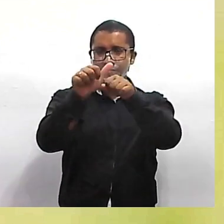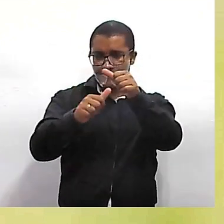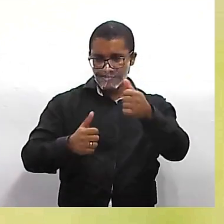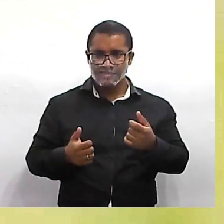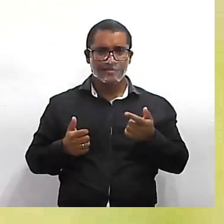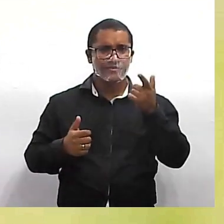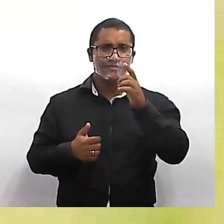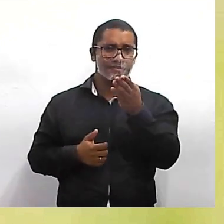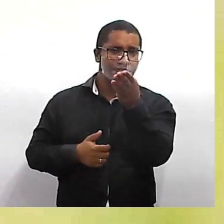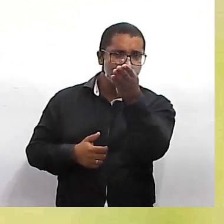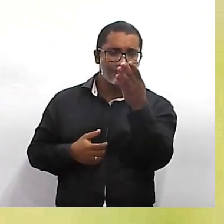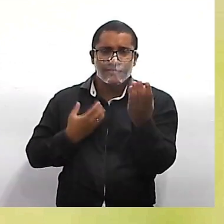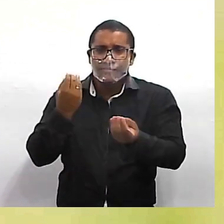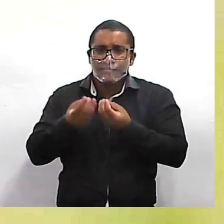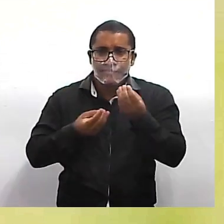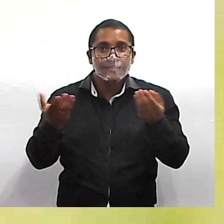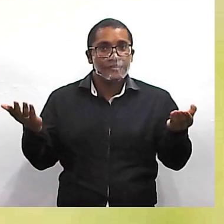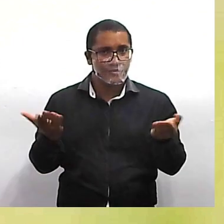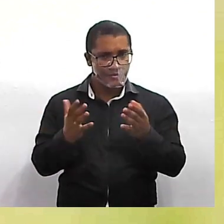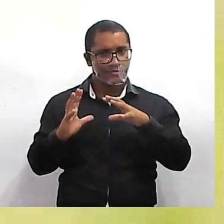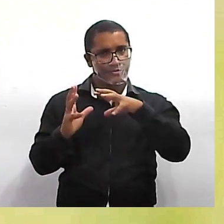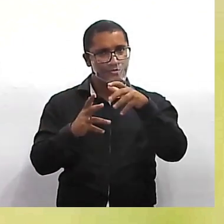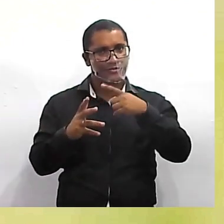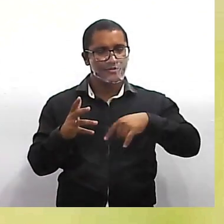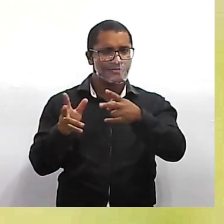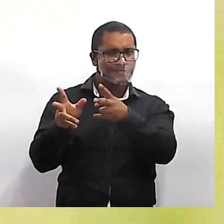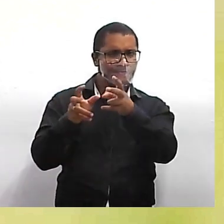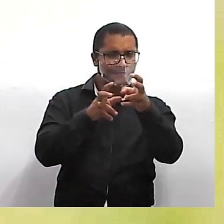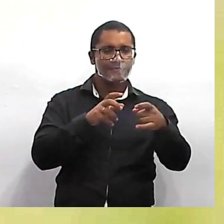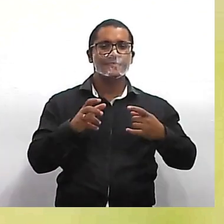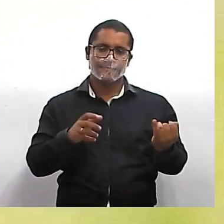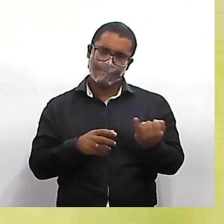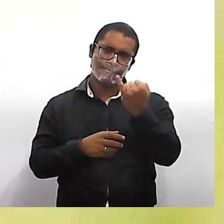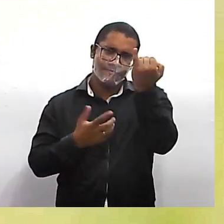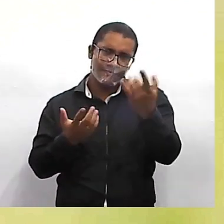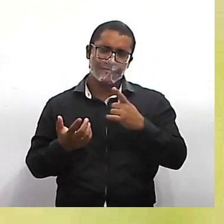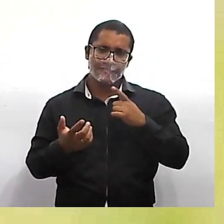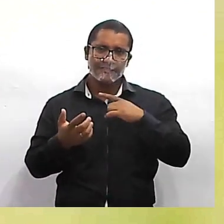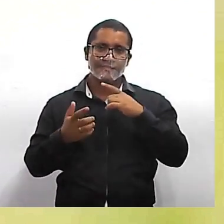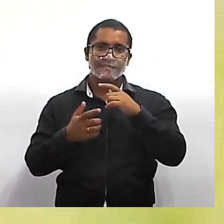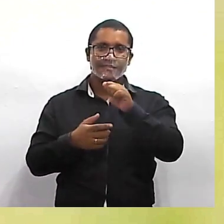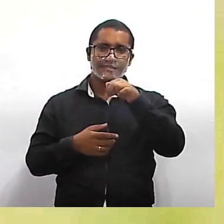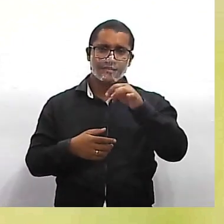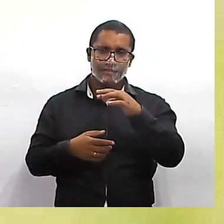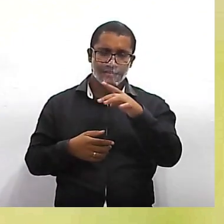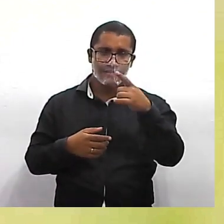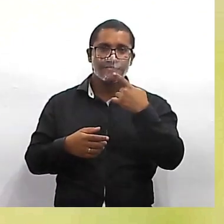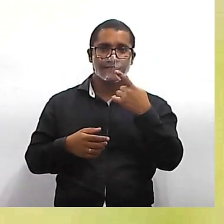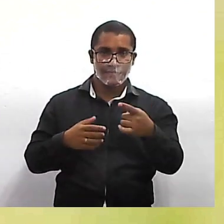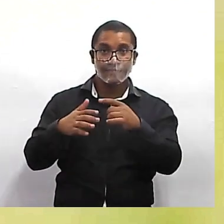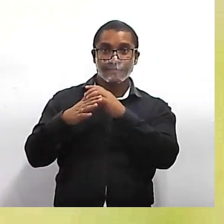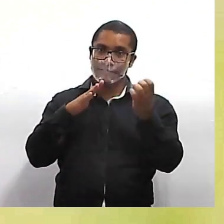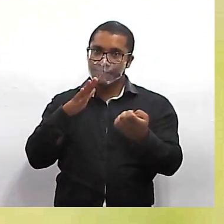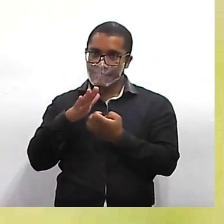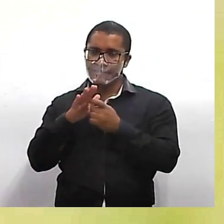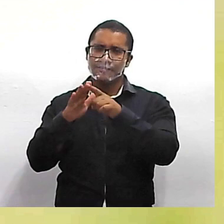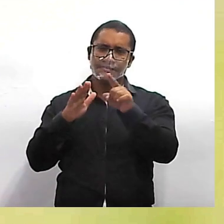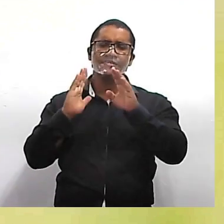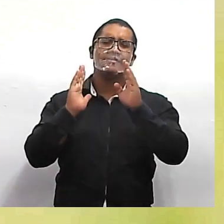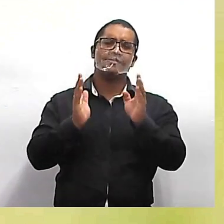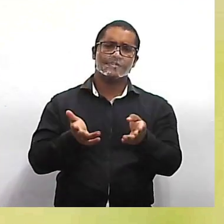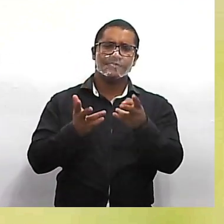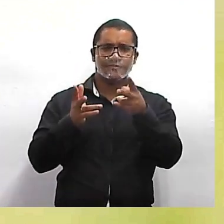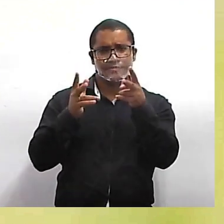extremamente importante no mundo que a gente está vivendo. O André mencionou sobre empresas. Você já deve ter tido noção, ouvido alguma